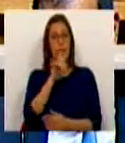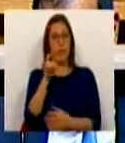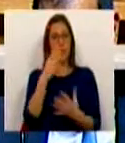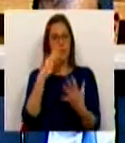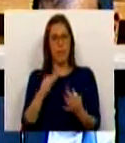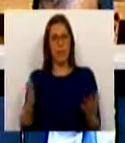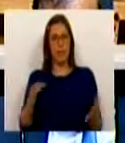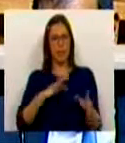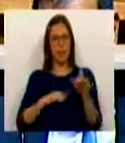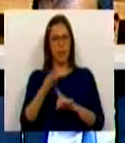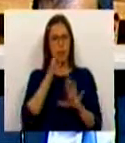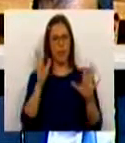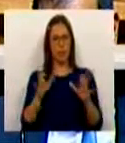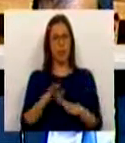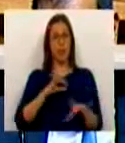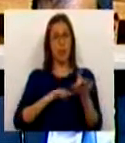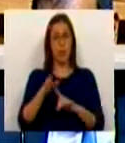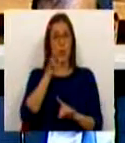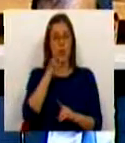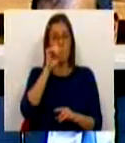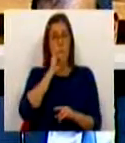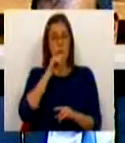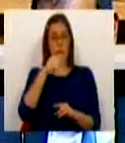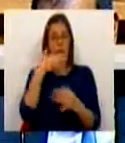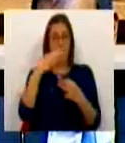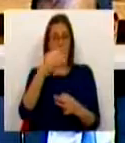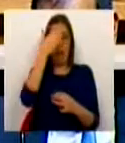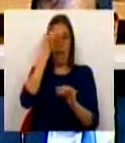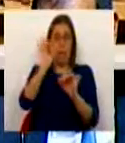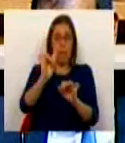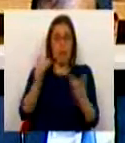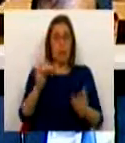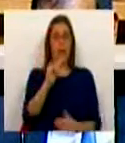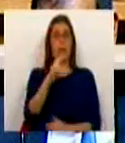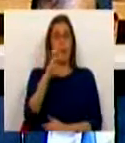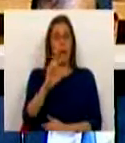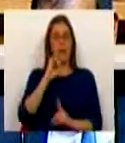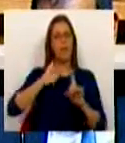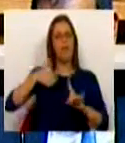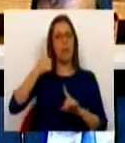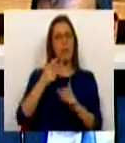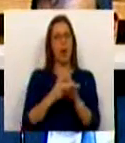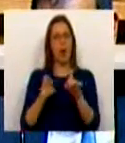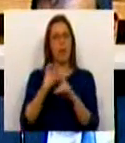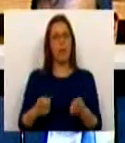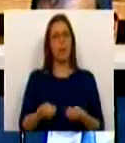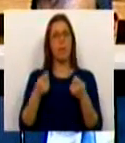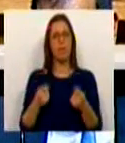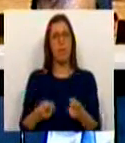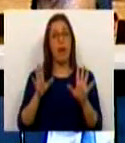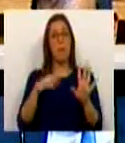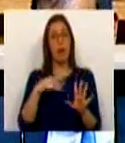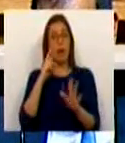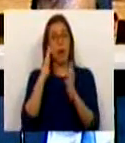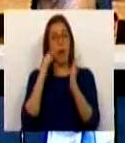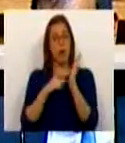muito simples, Sr. Deputado. O Sr. Deputado pode estar convicto de que, de facto, o IRC é fundamental para o aumento do investimento. Mas quando olhamos